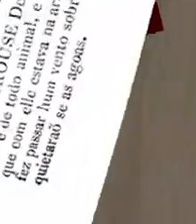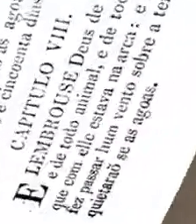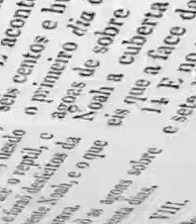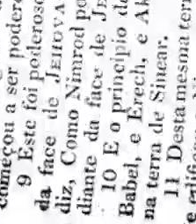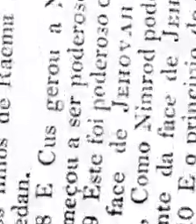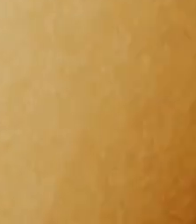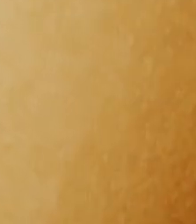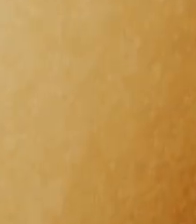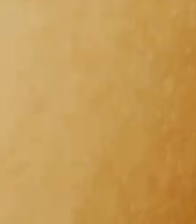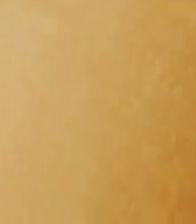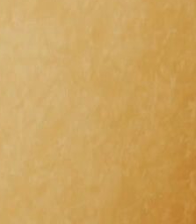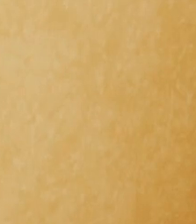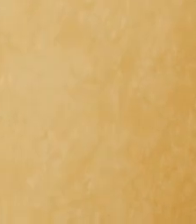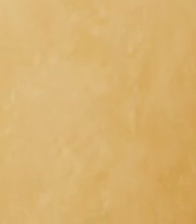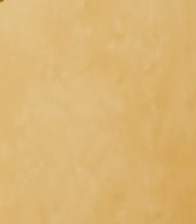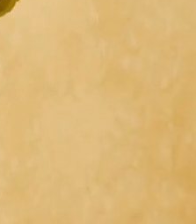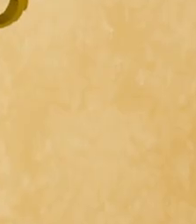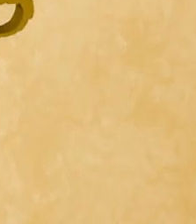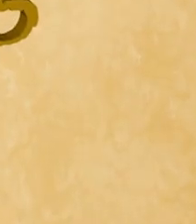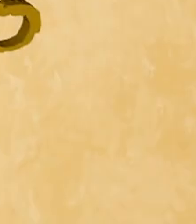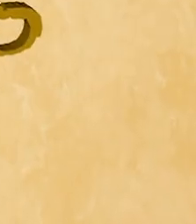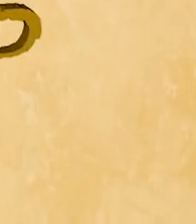TV Web Manaim apresenta